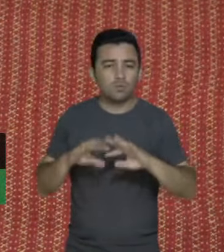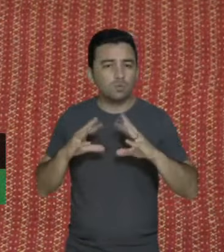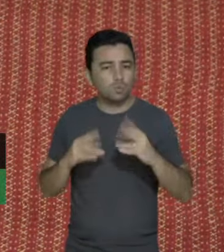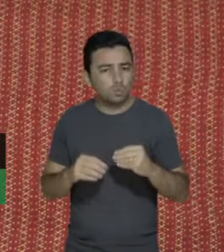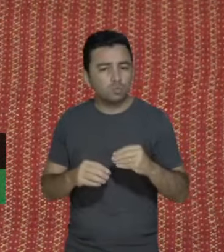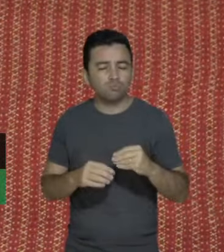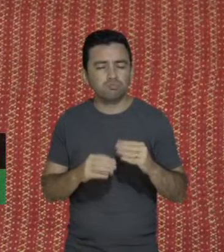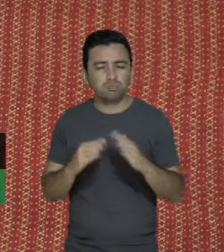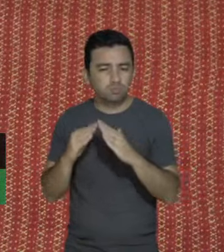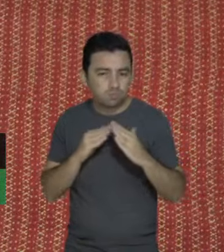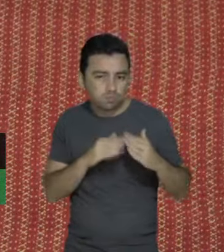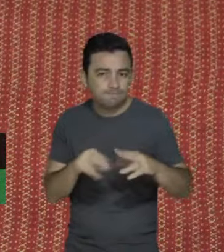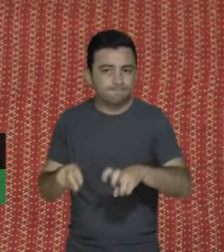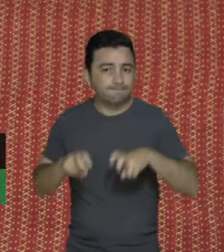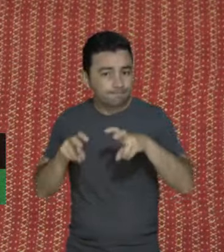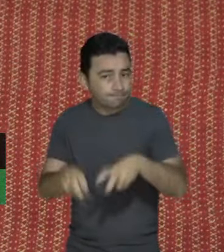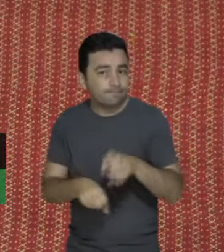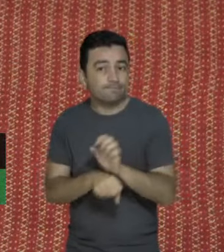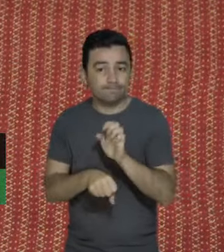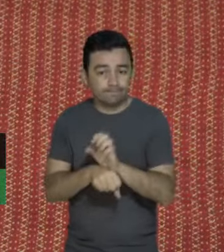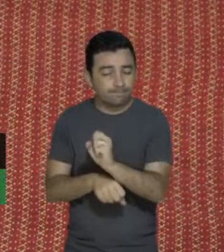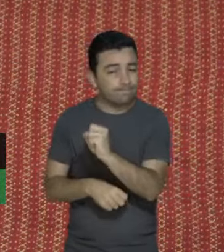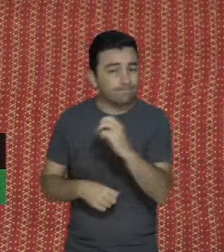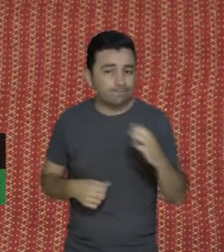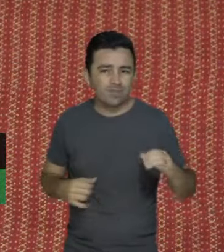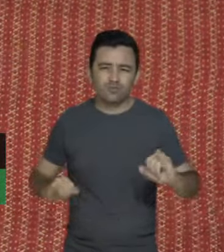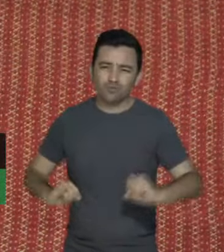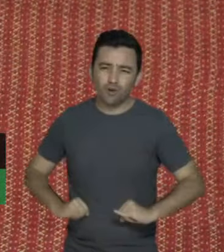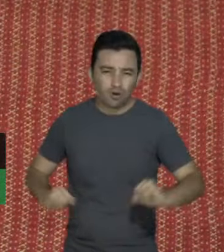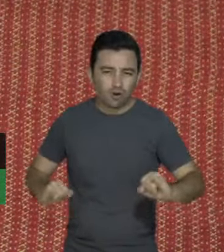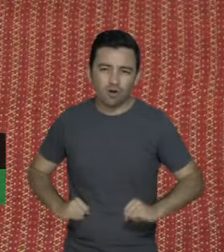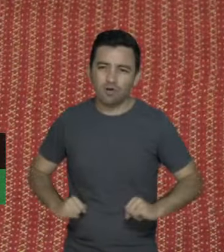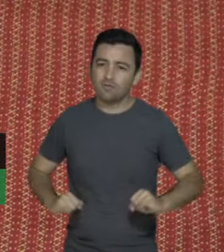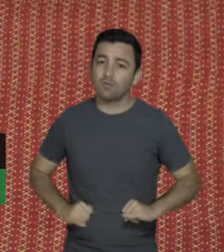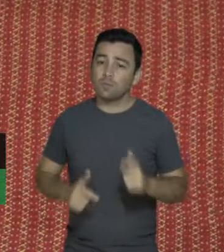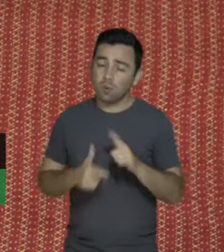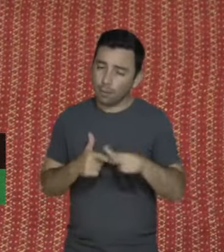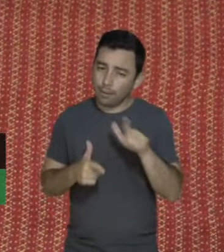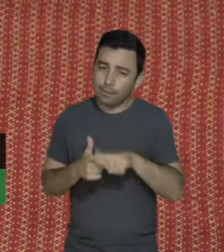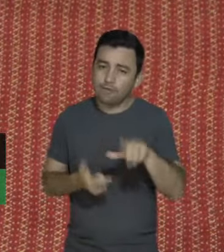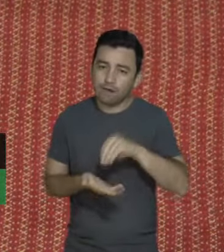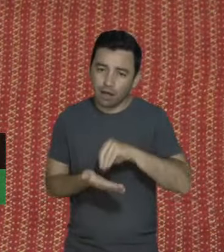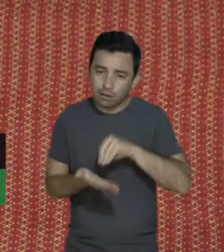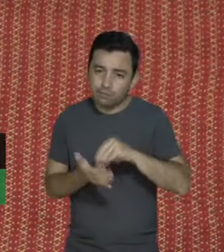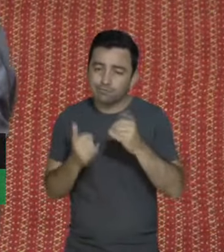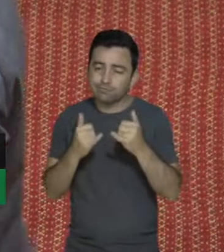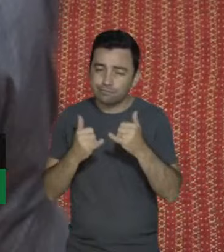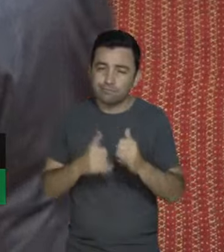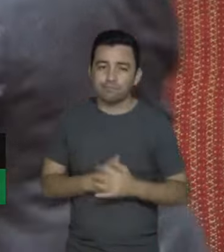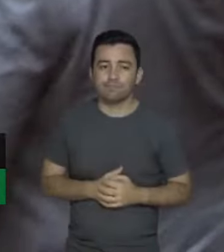propriedades Rurais do Estado de Santa Catarina que estão sofrendo com esse problema do abastecimento elétrico